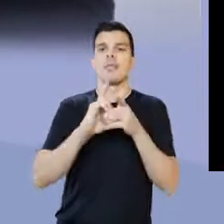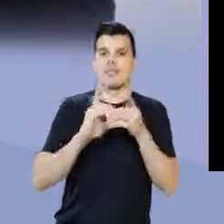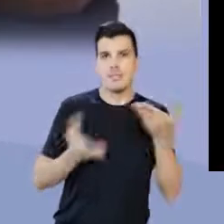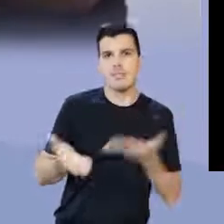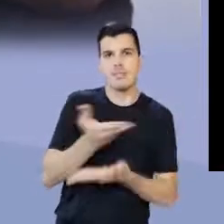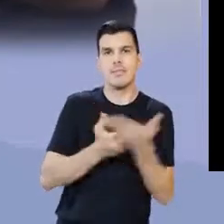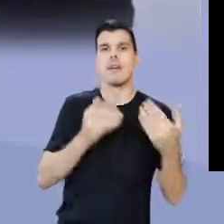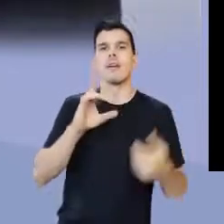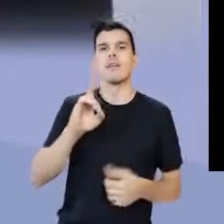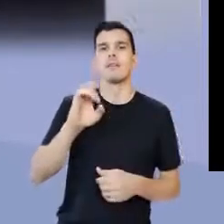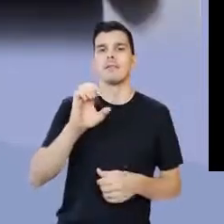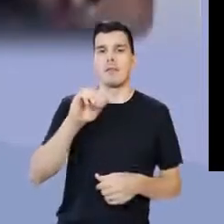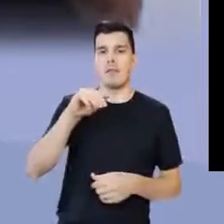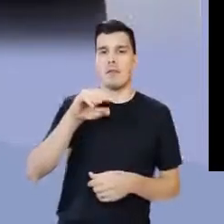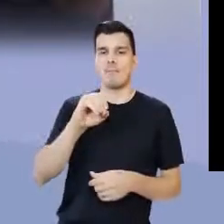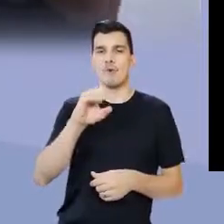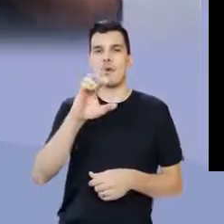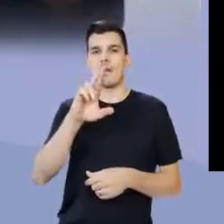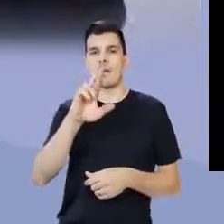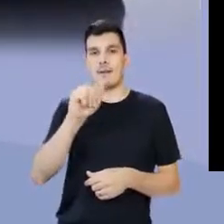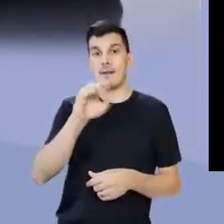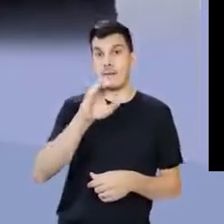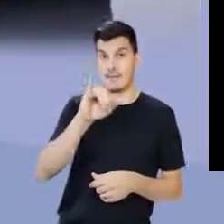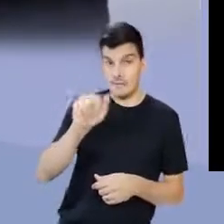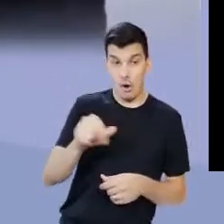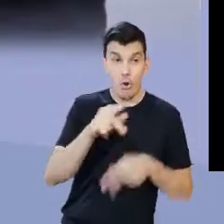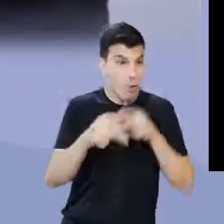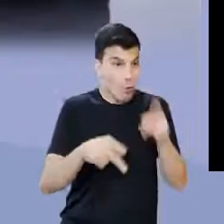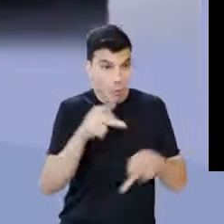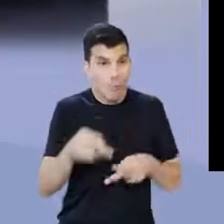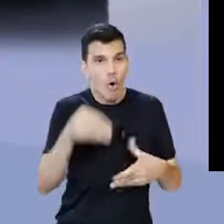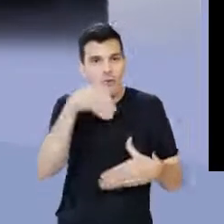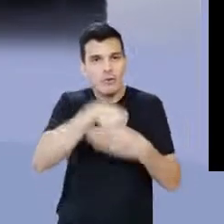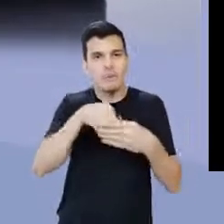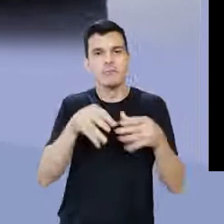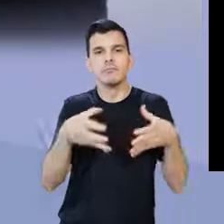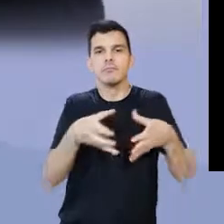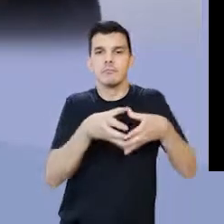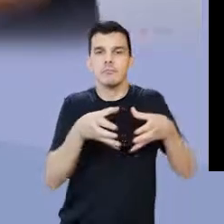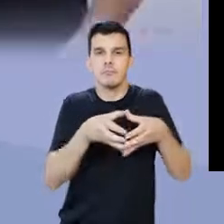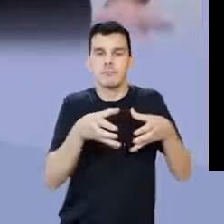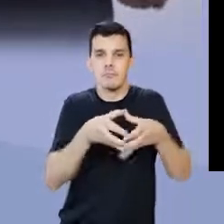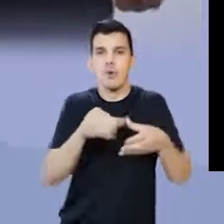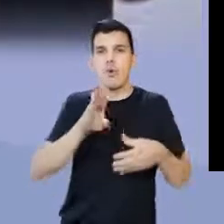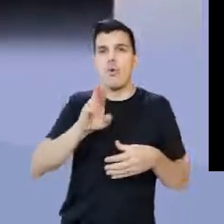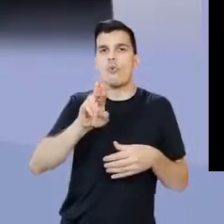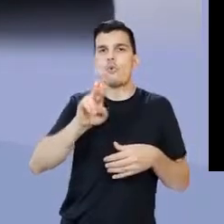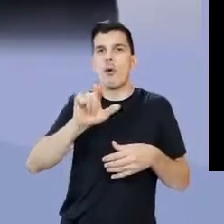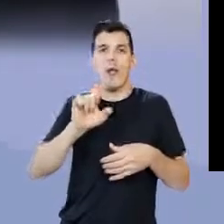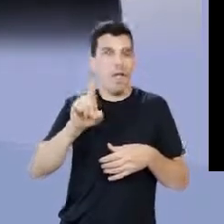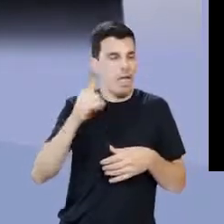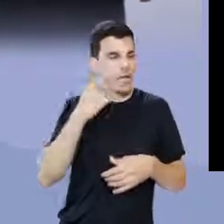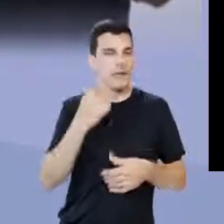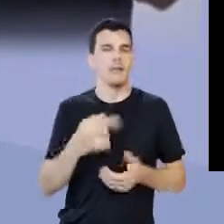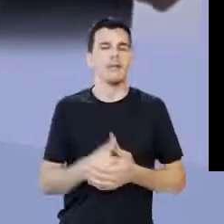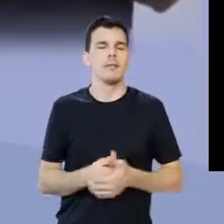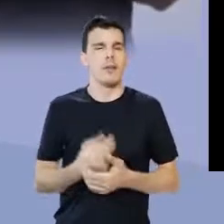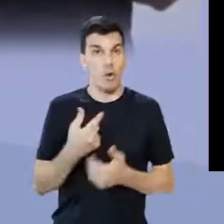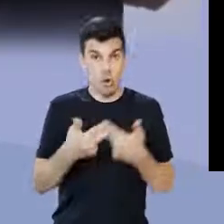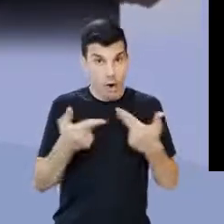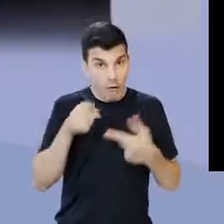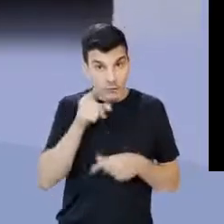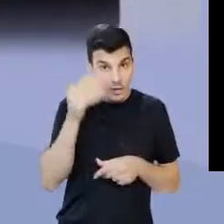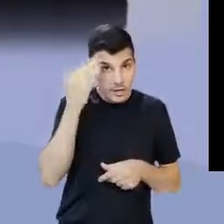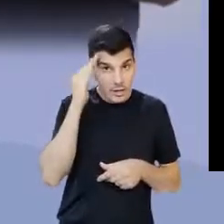democracia. Olha só, é o povo de Atenas que vai para dentro dessa chamada bulé. E aí uma coisa que eu quero que